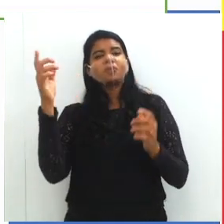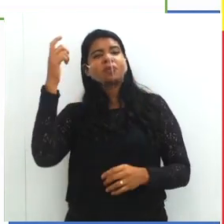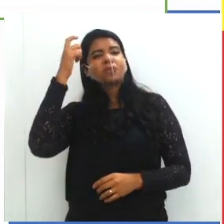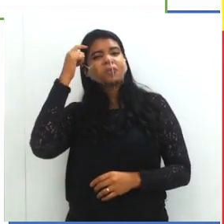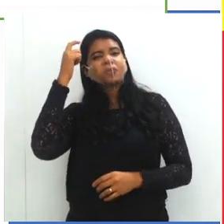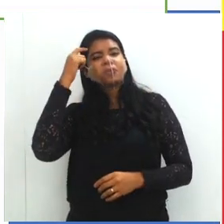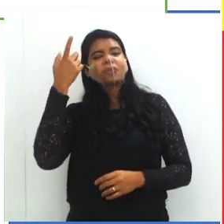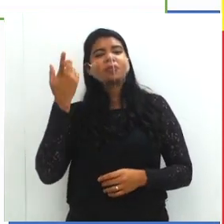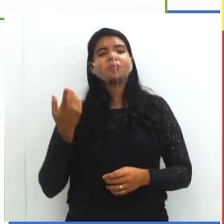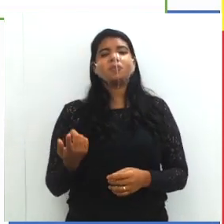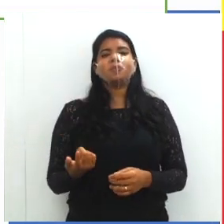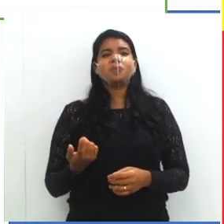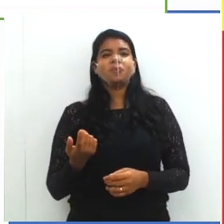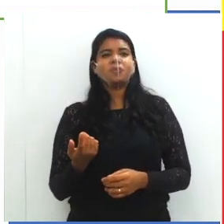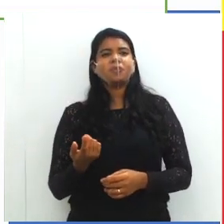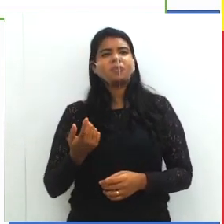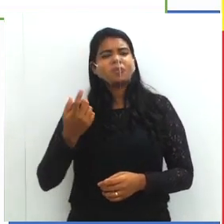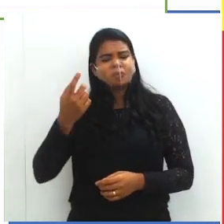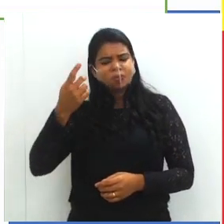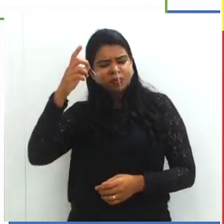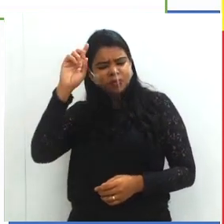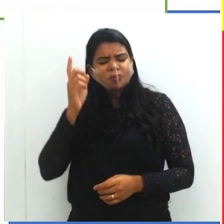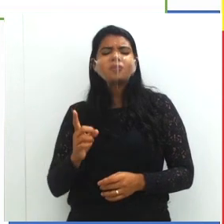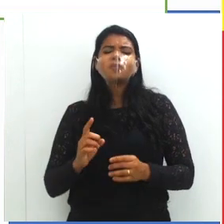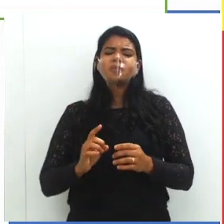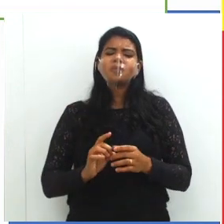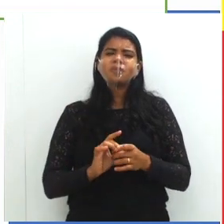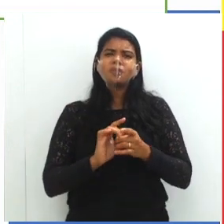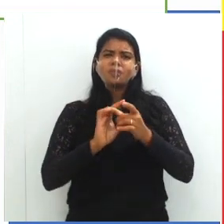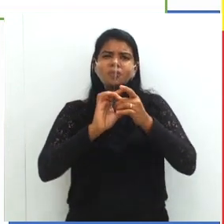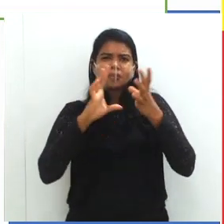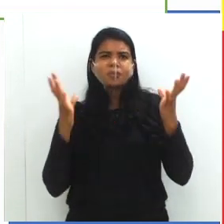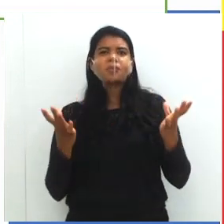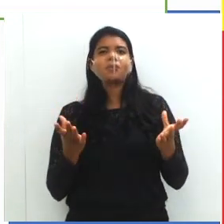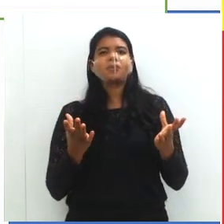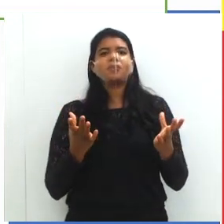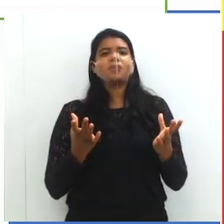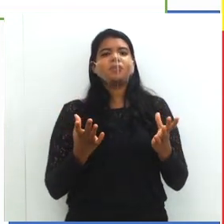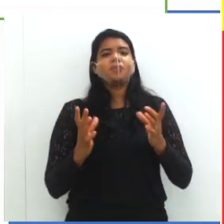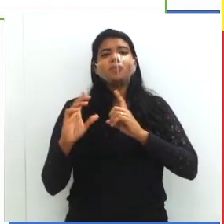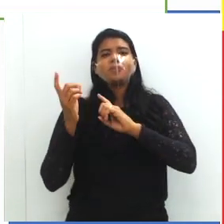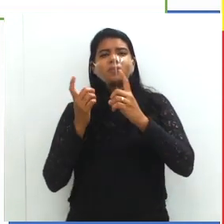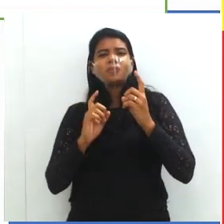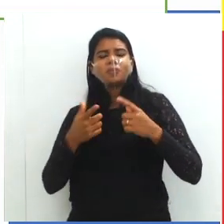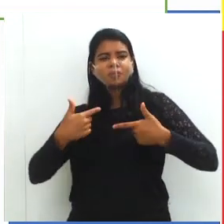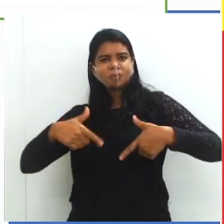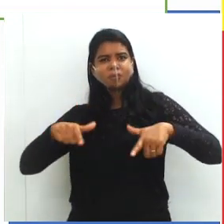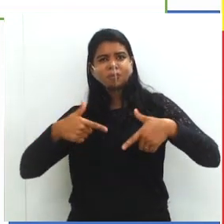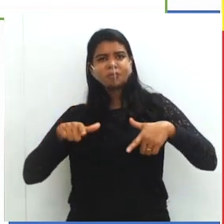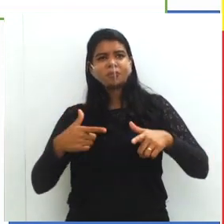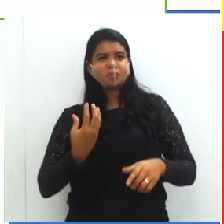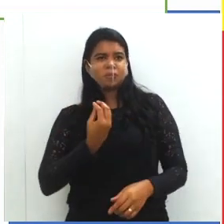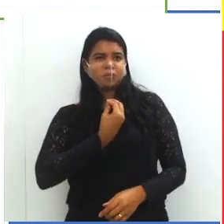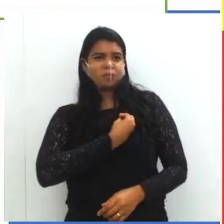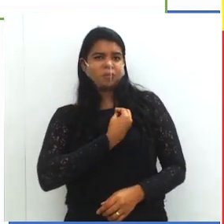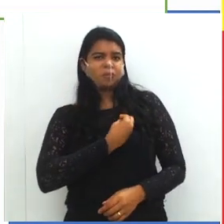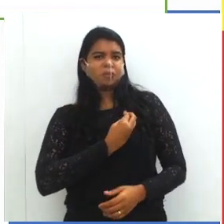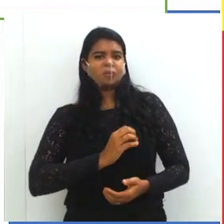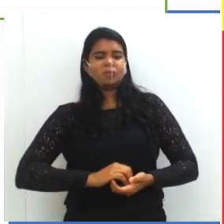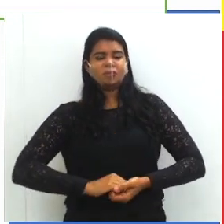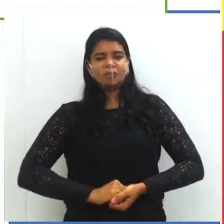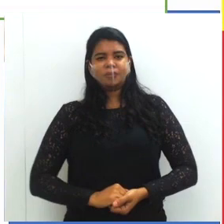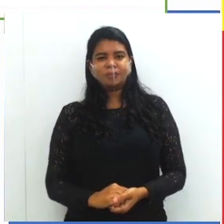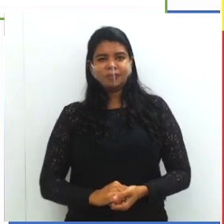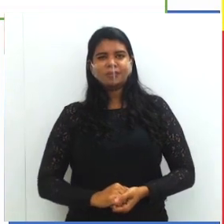de pensamento, autodeterminação, liberdade, expressão, trabalho, vida. Então